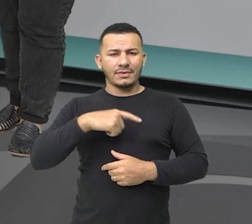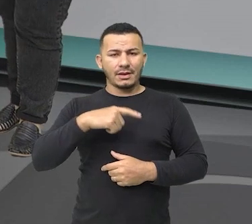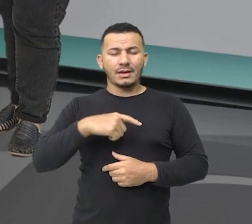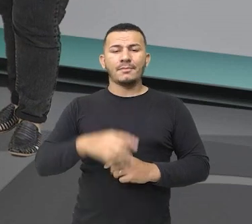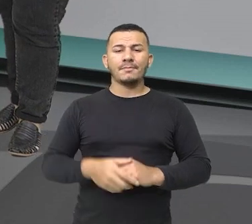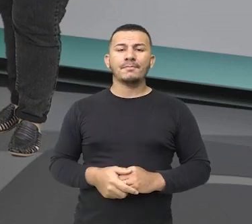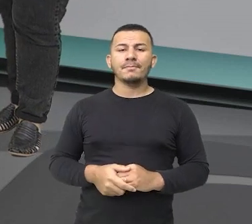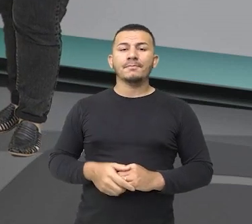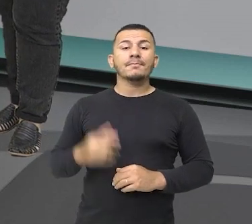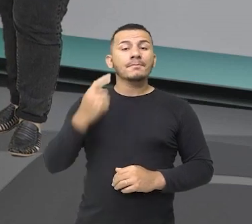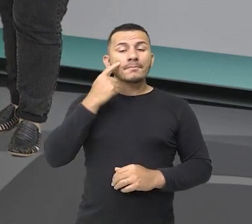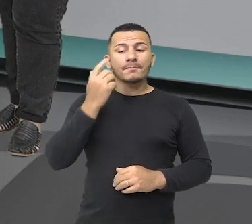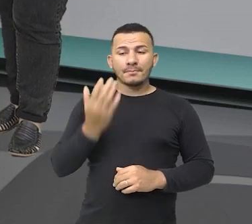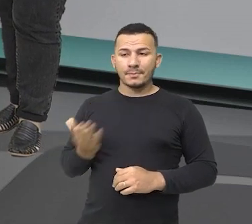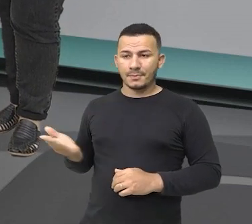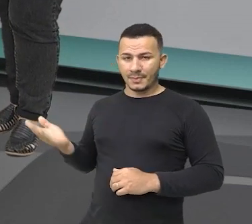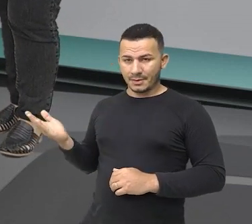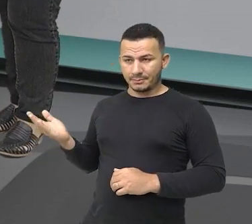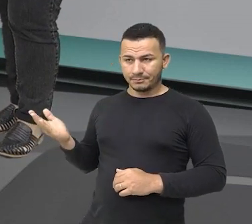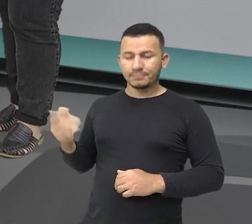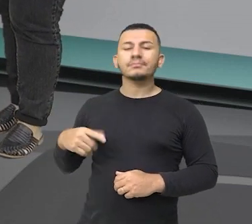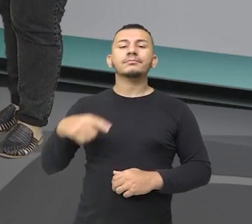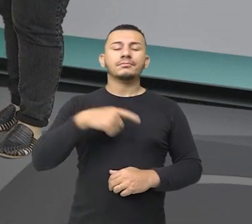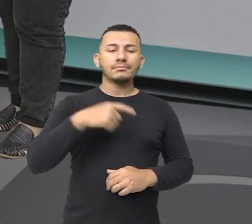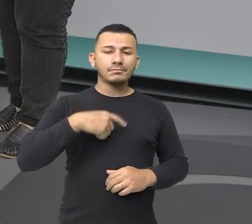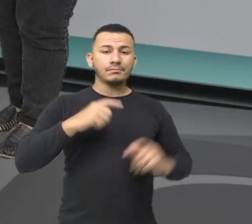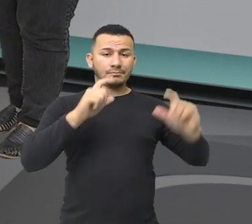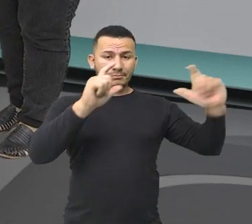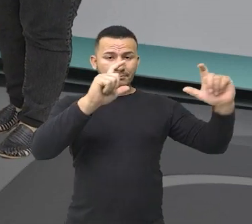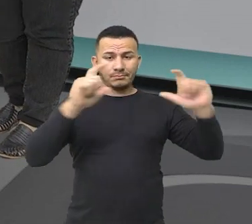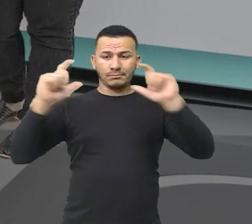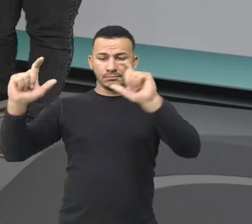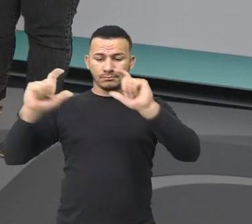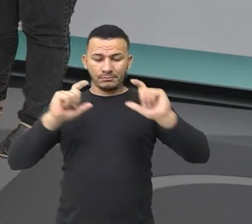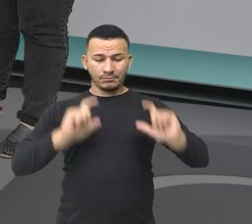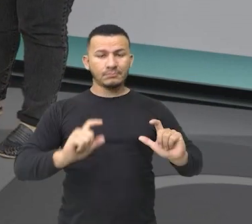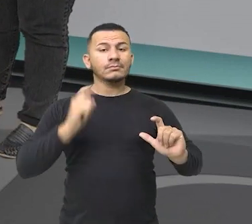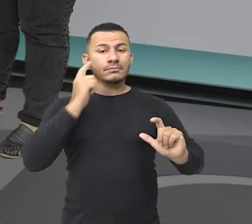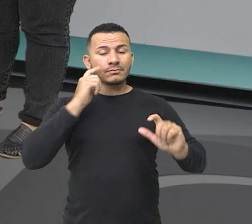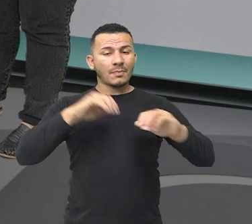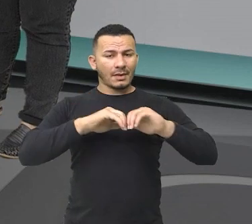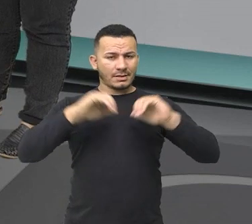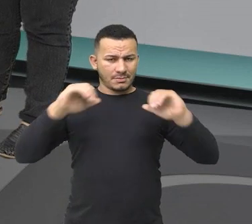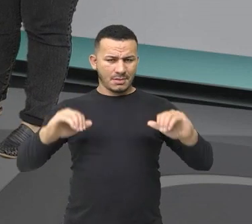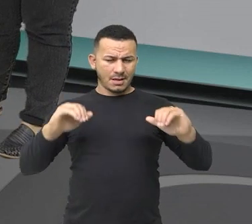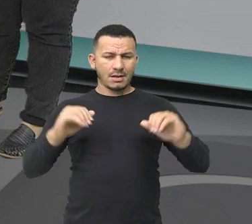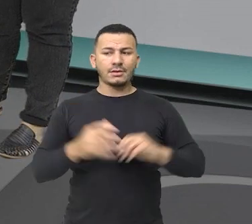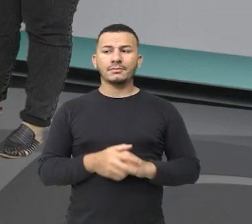aqui ao meu lado, com as ideias separadinhas.